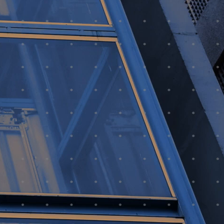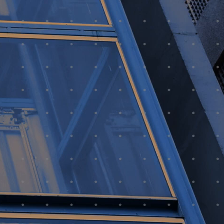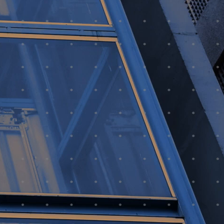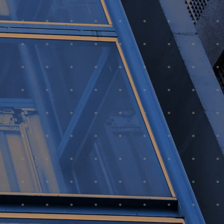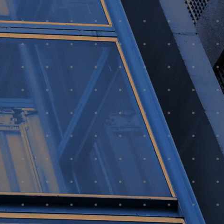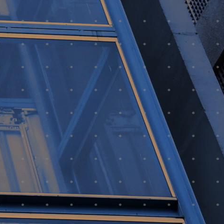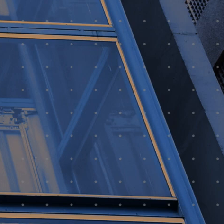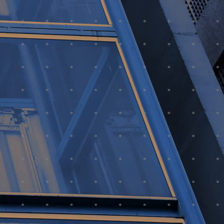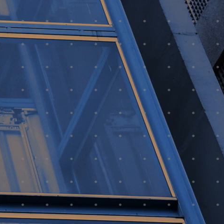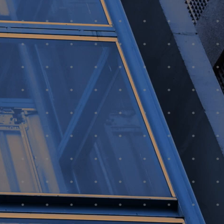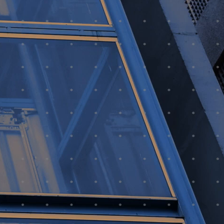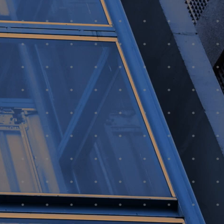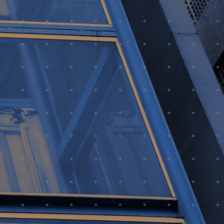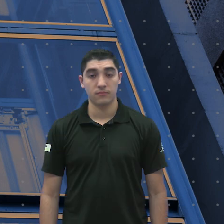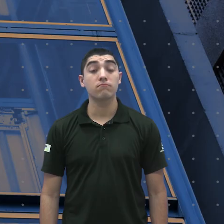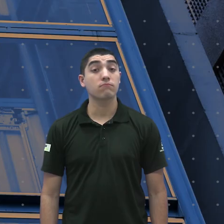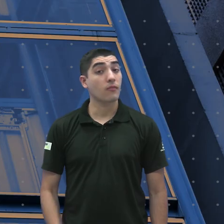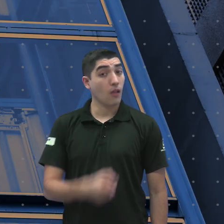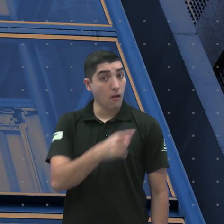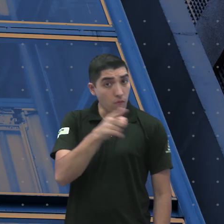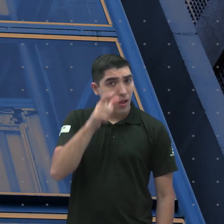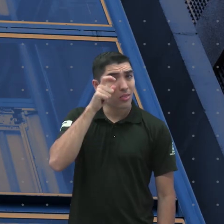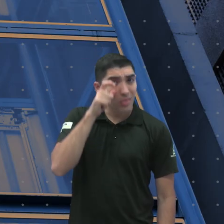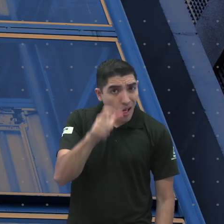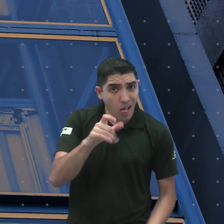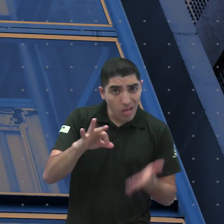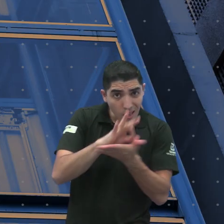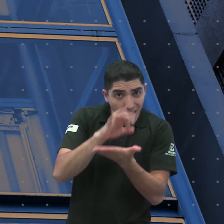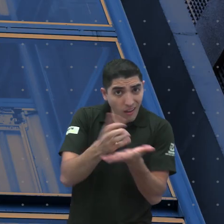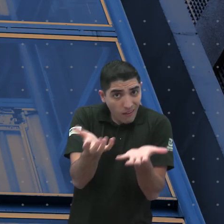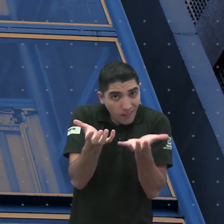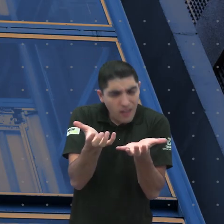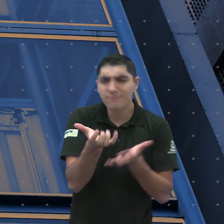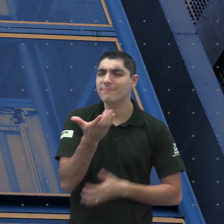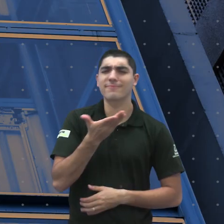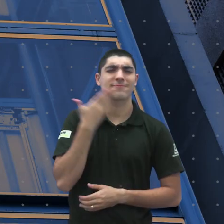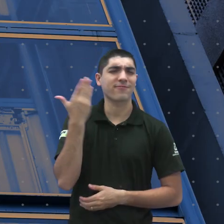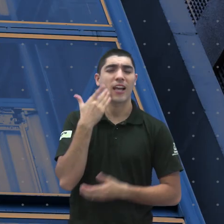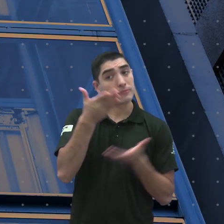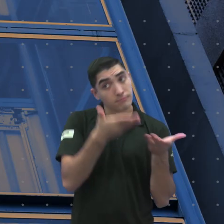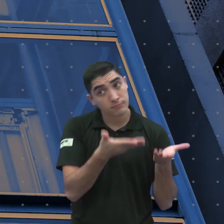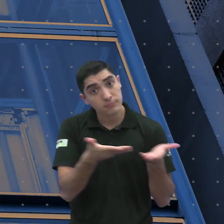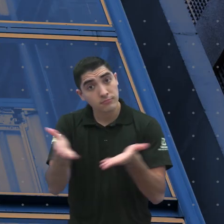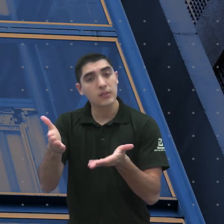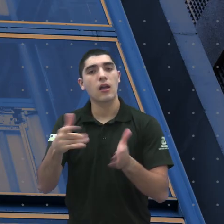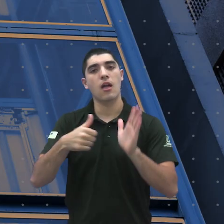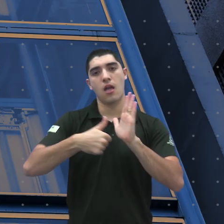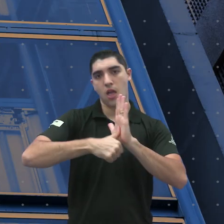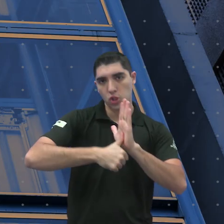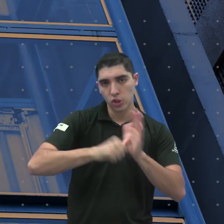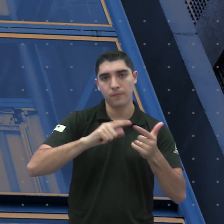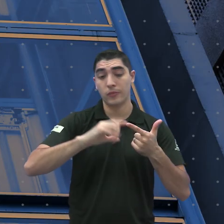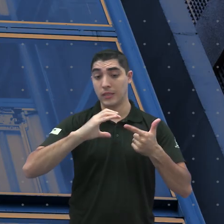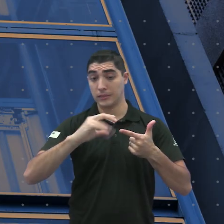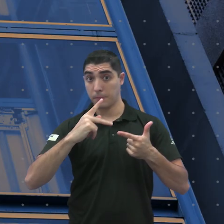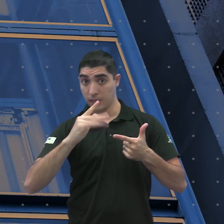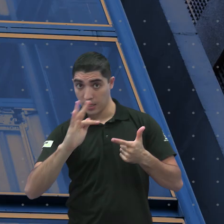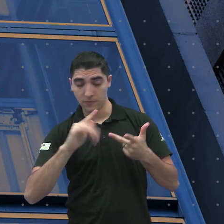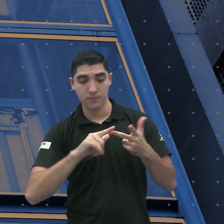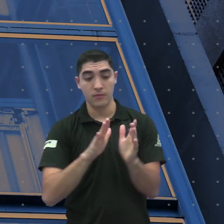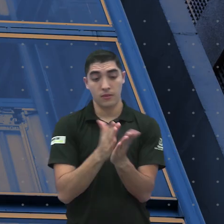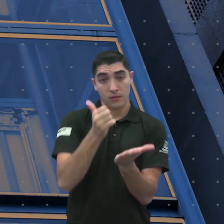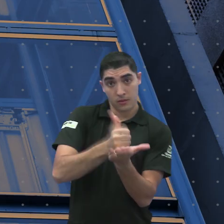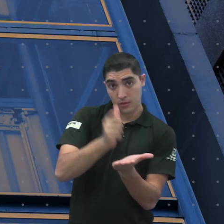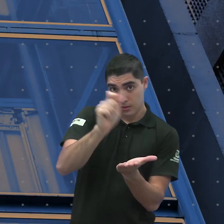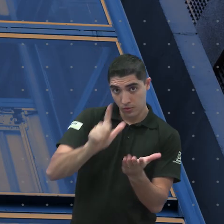de teleatendimento ativo. Para se candidatar é fácil, é só comparecer ao PAT levando RG, CPF,